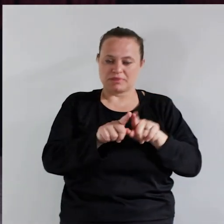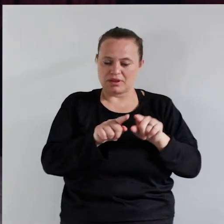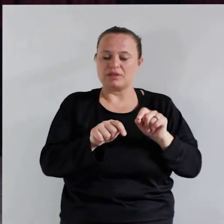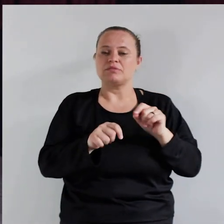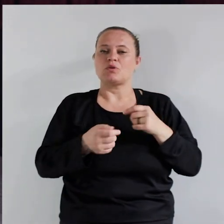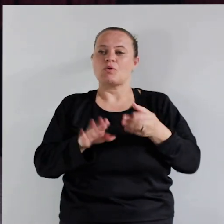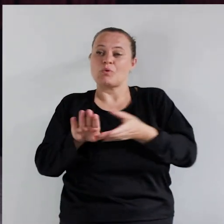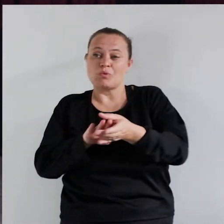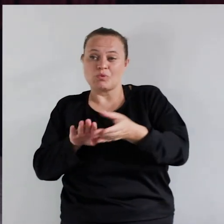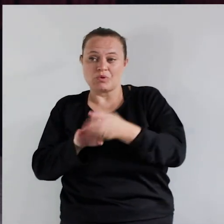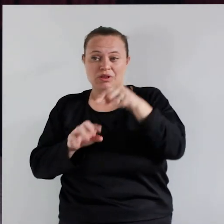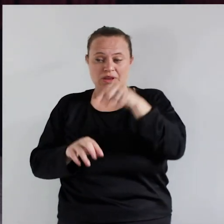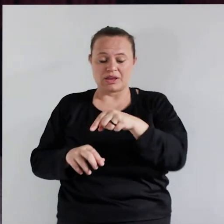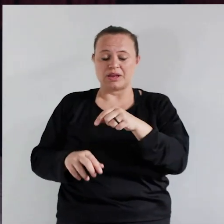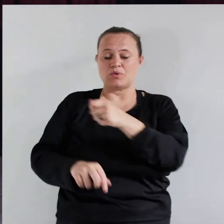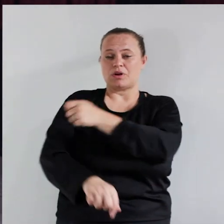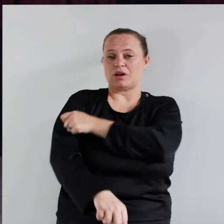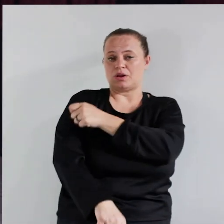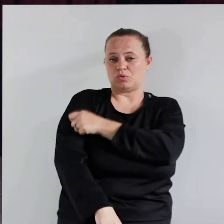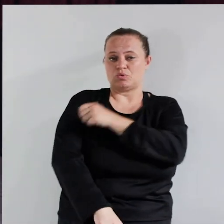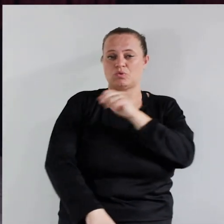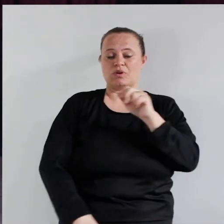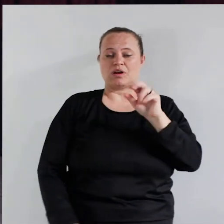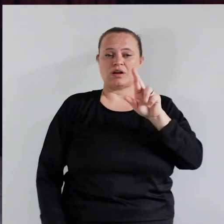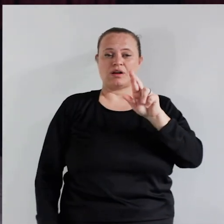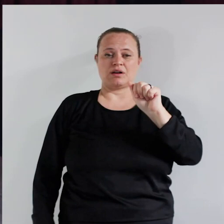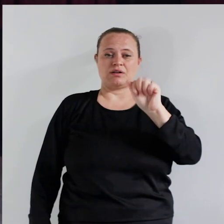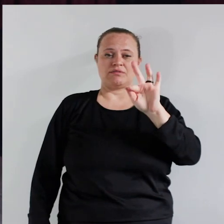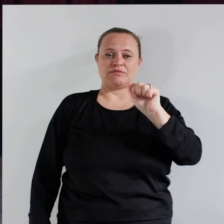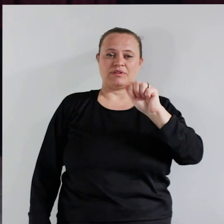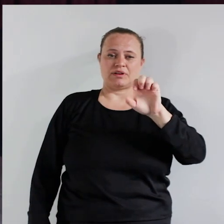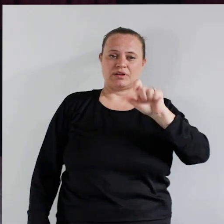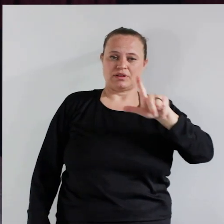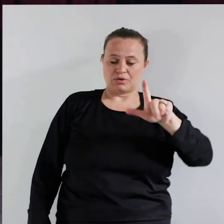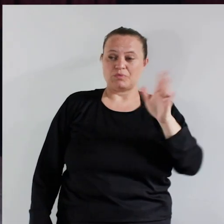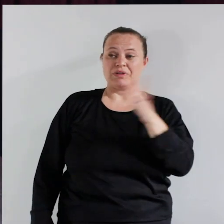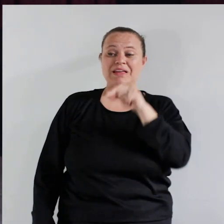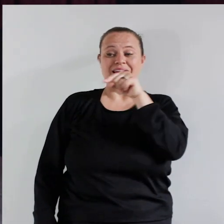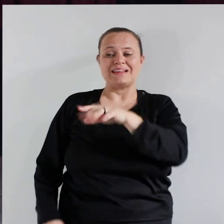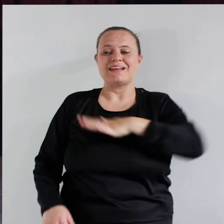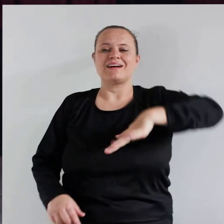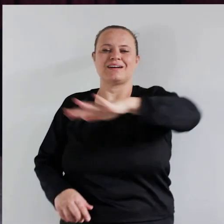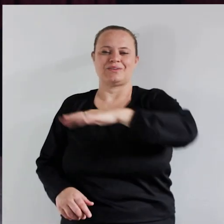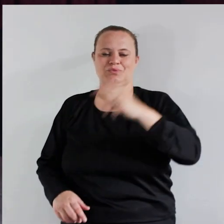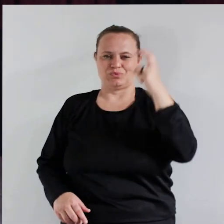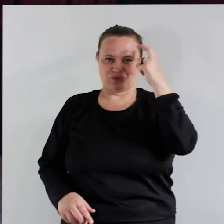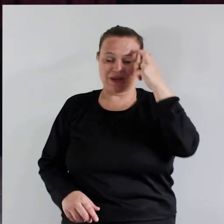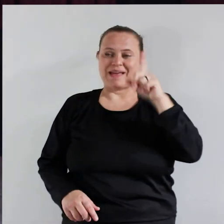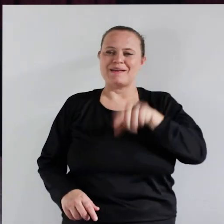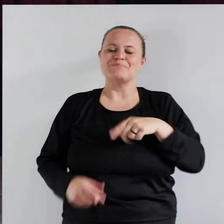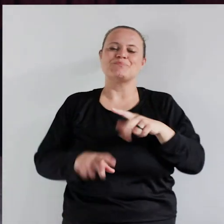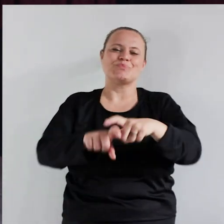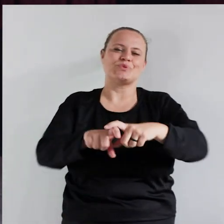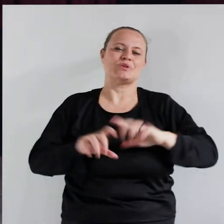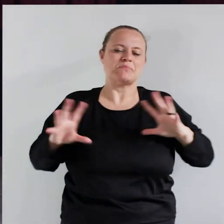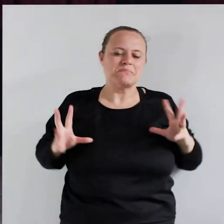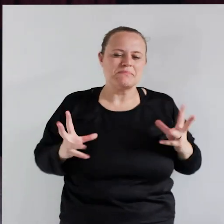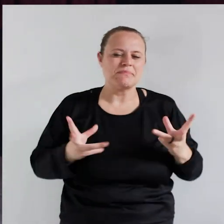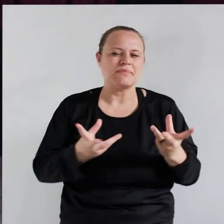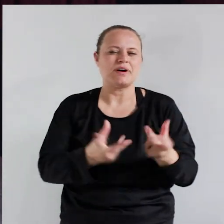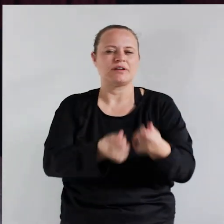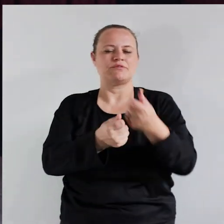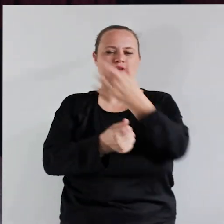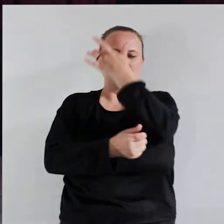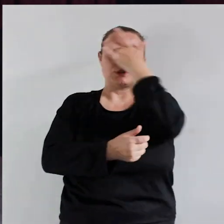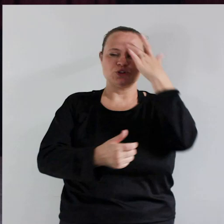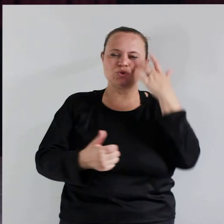Rosemary orientou o Rafael Oliveira. Rafael Oliveira era uma pessoa importante na cena cultural. E aí era muito